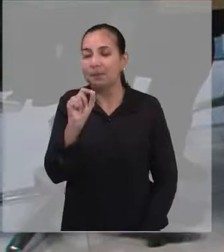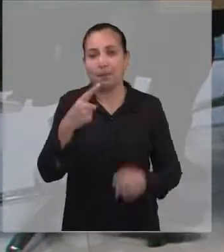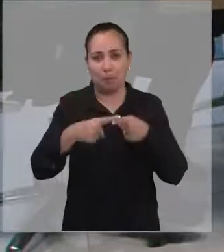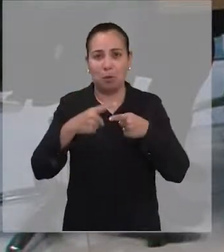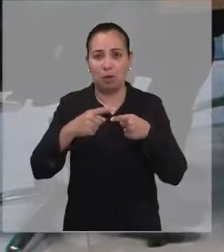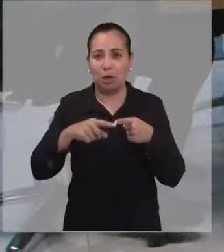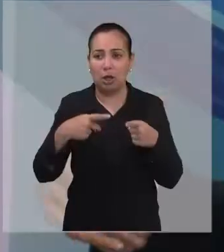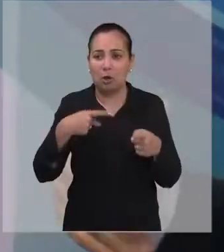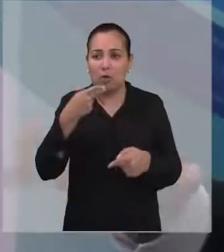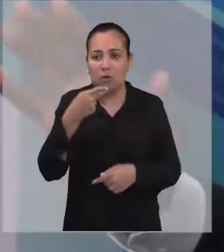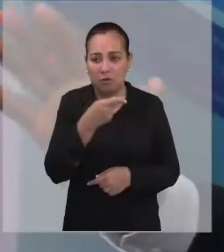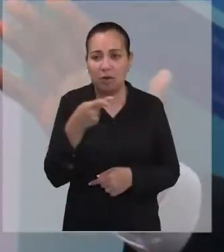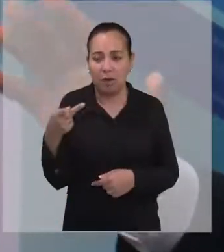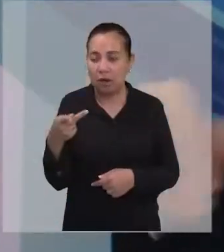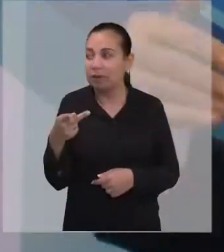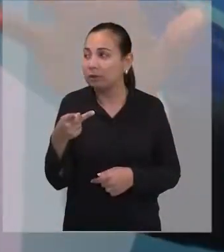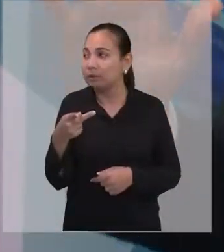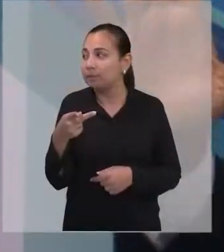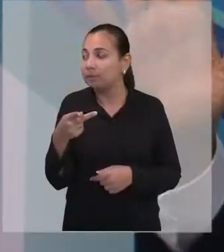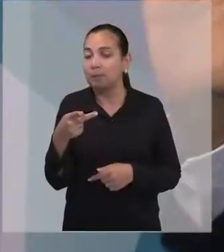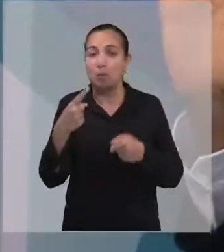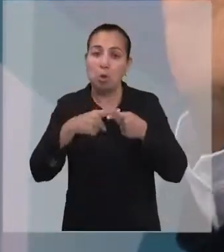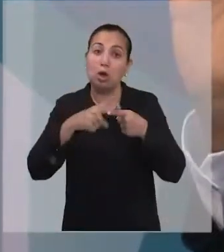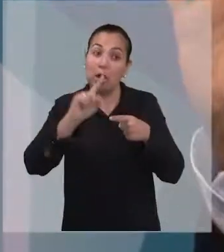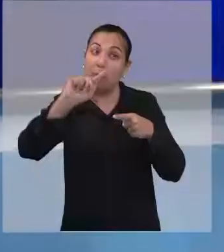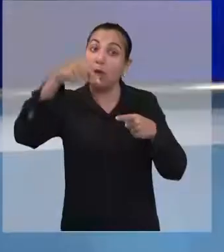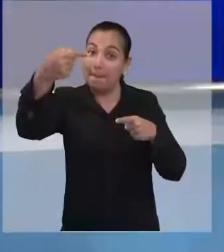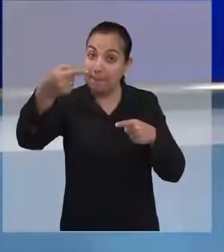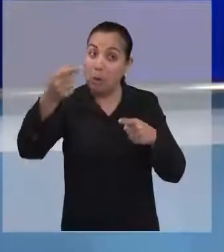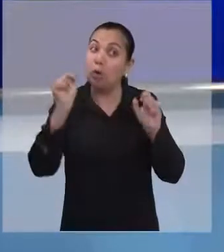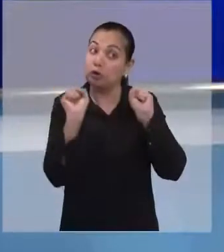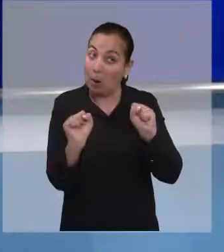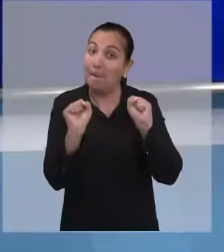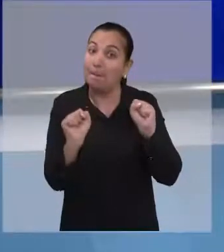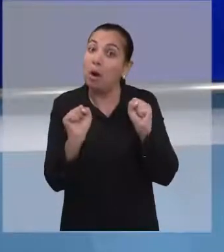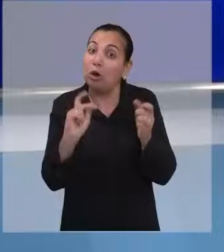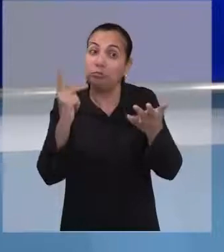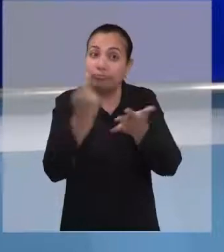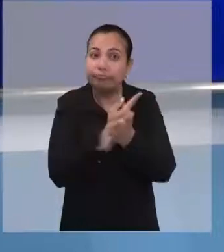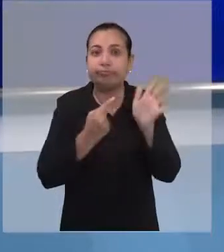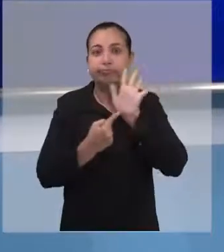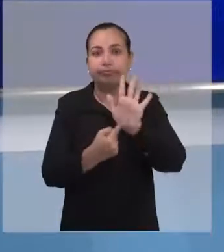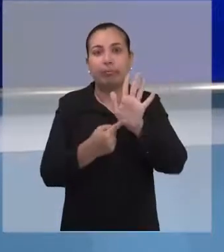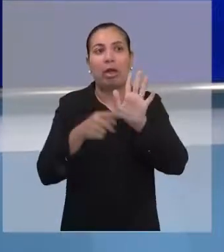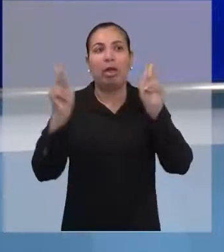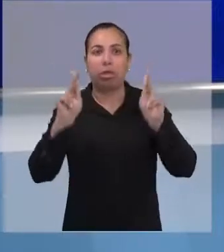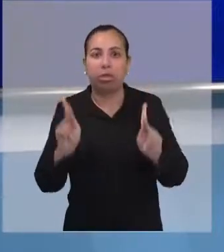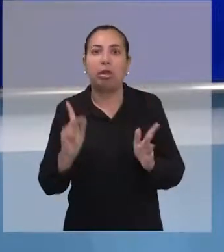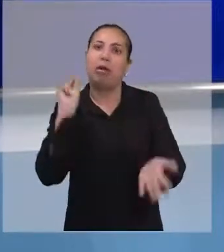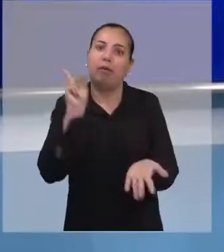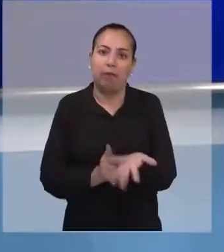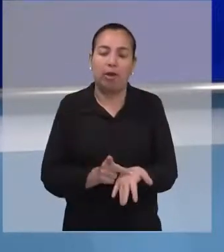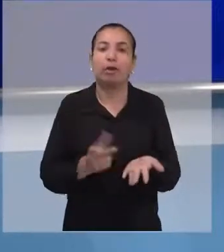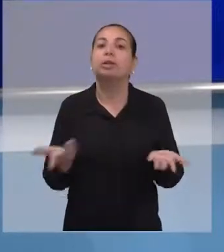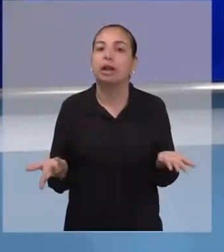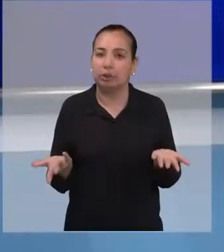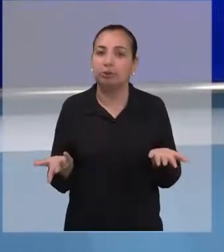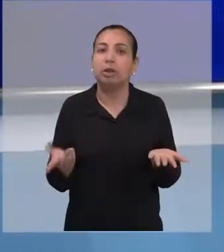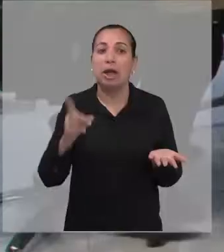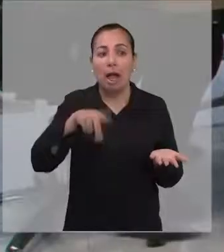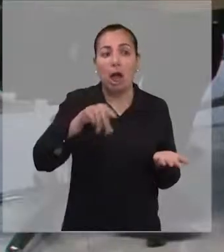depois, né? Porque eu estou dizendo aqui, fica condicionado ao que pode aparecer depois. Com base no que nós estamos, do que lemos aqui agora. A dinheiro de hoje. Se